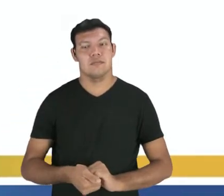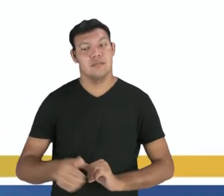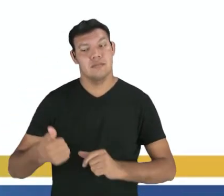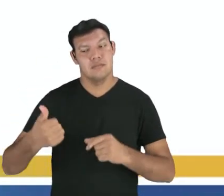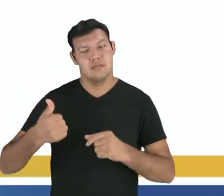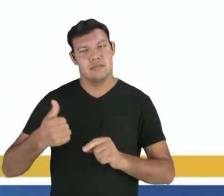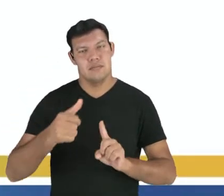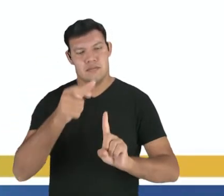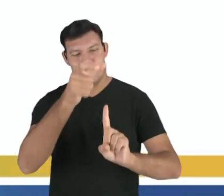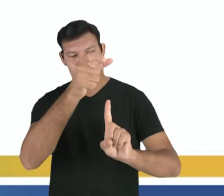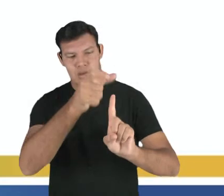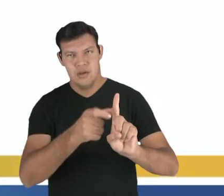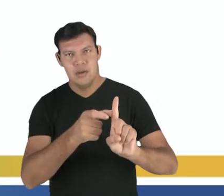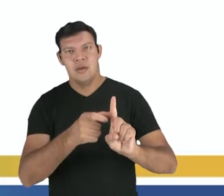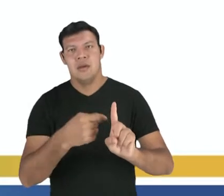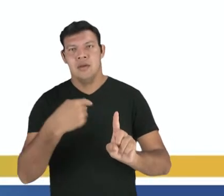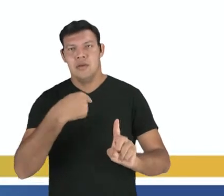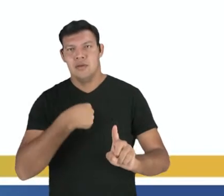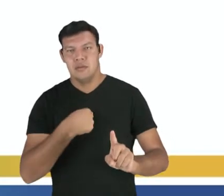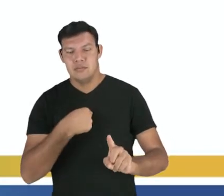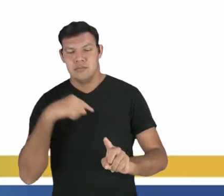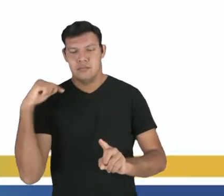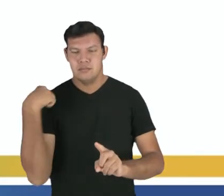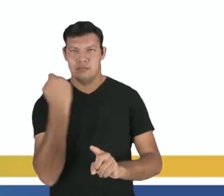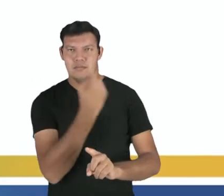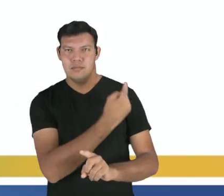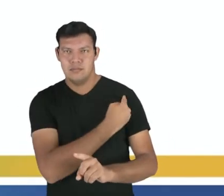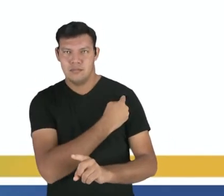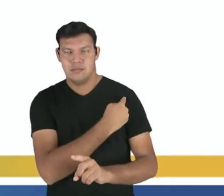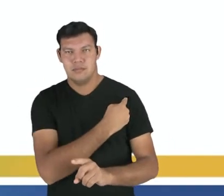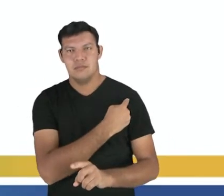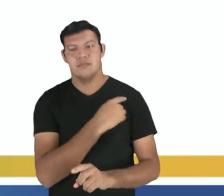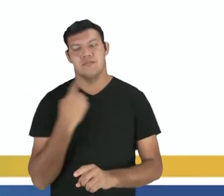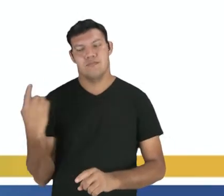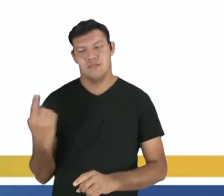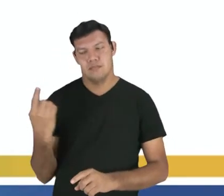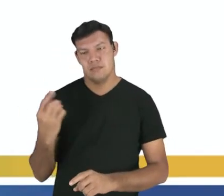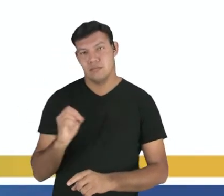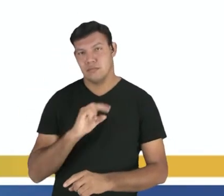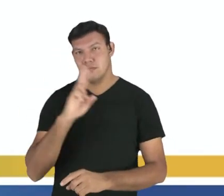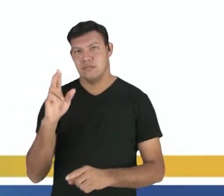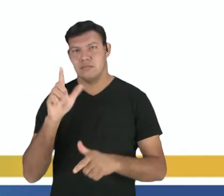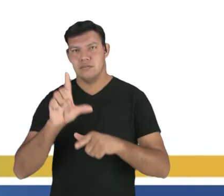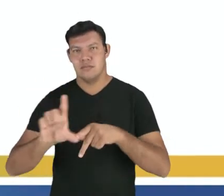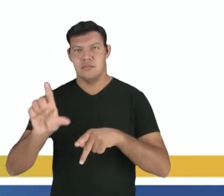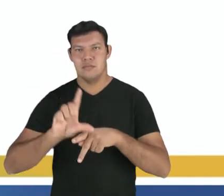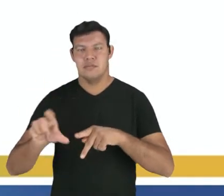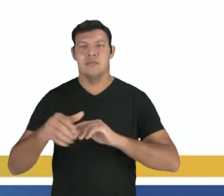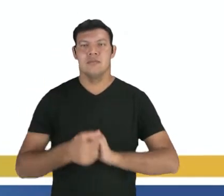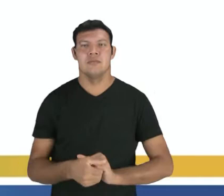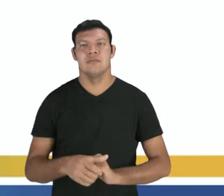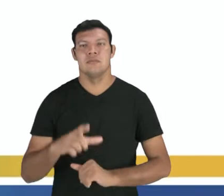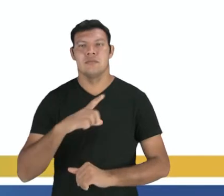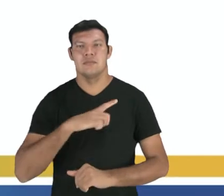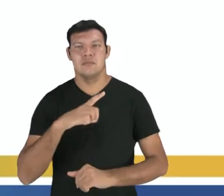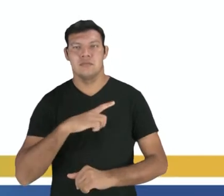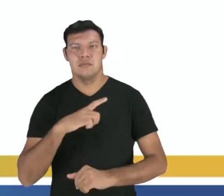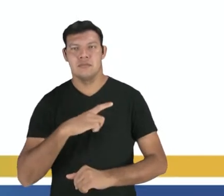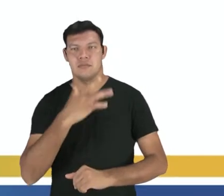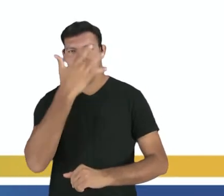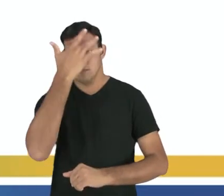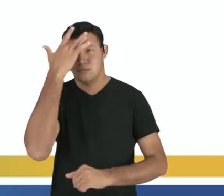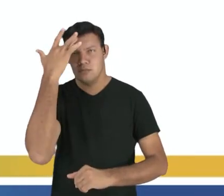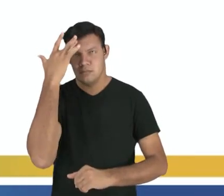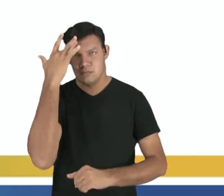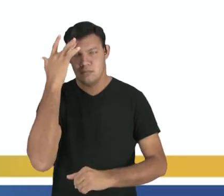primeira pessoa nós temos Eu ou nós singular ou plural então nós teremos aí um narrador per